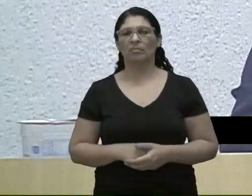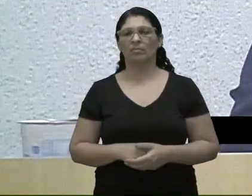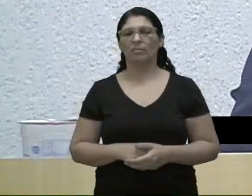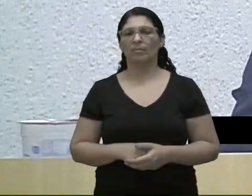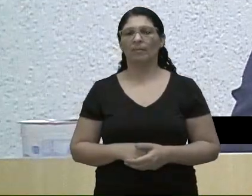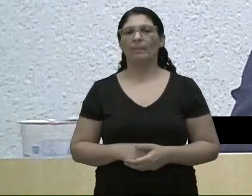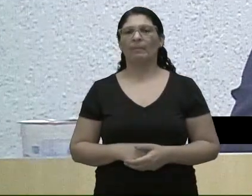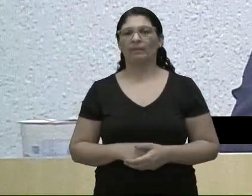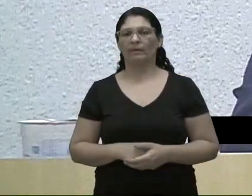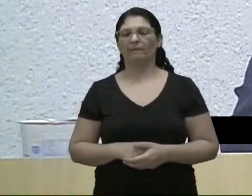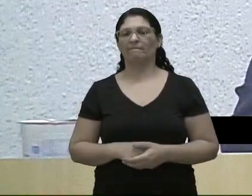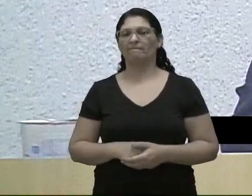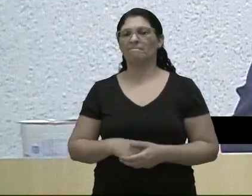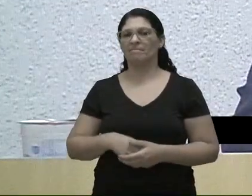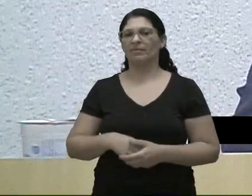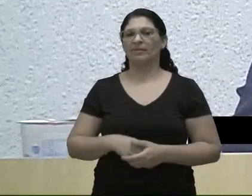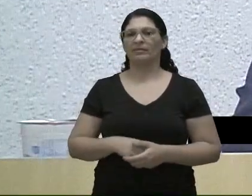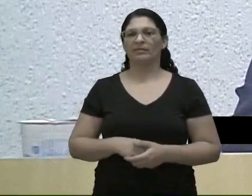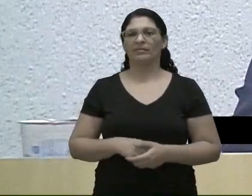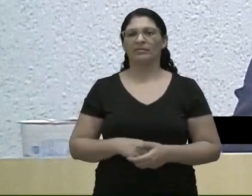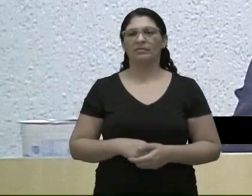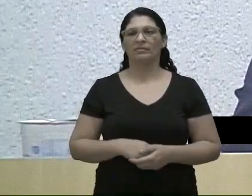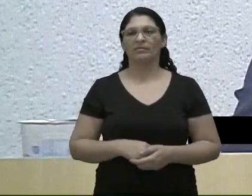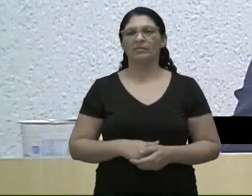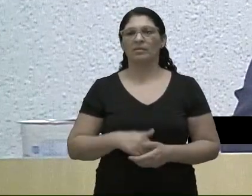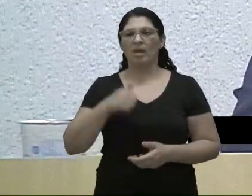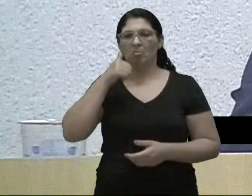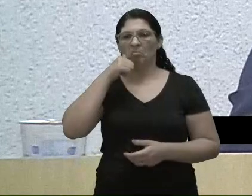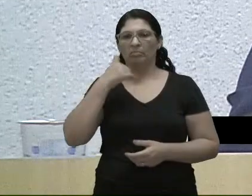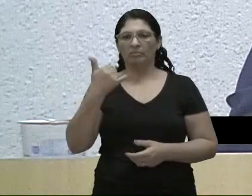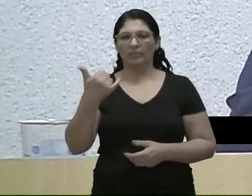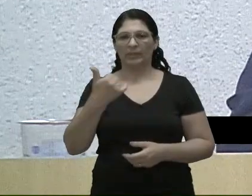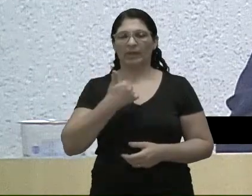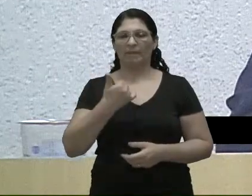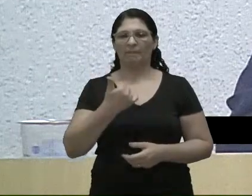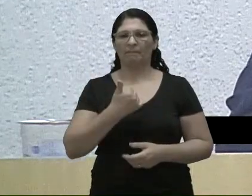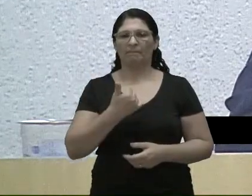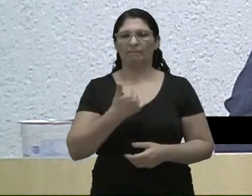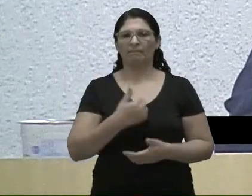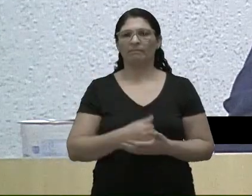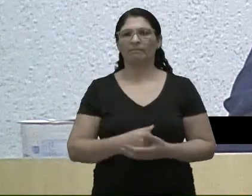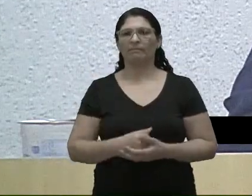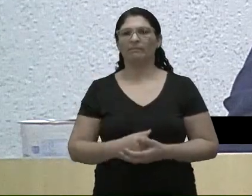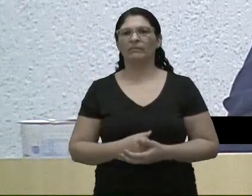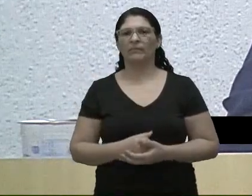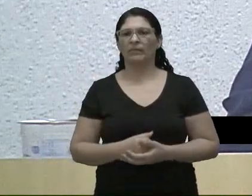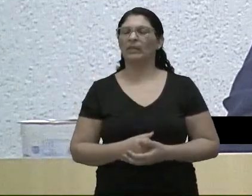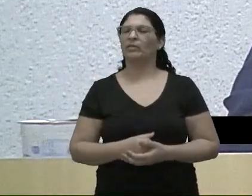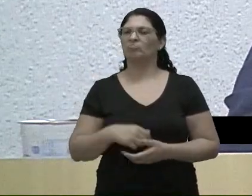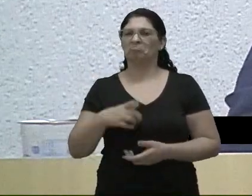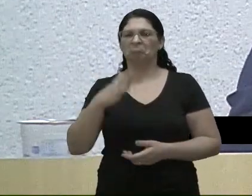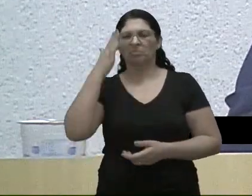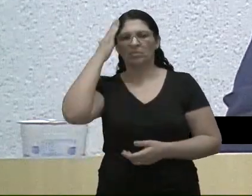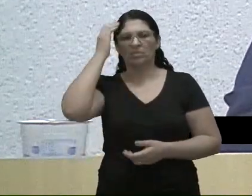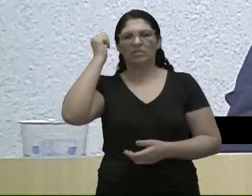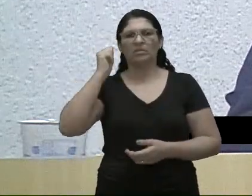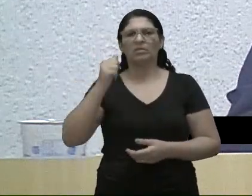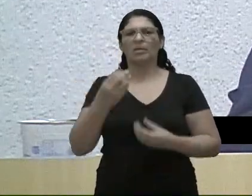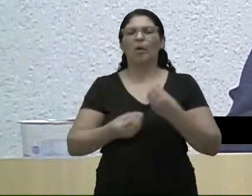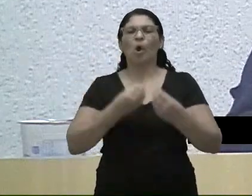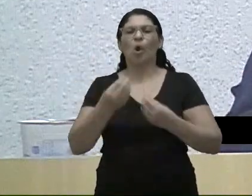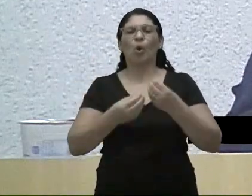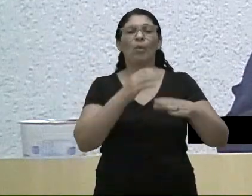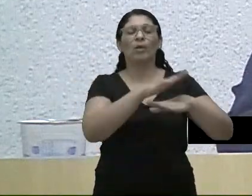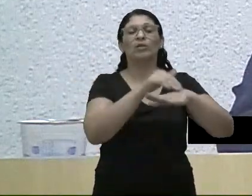A senhora compõe um time. Quais são os critérios, por exemplo, que eles utilizaram, a senhora tem o conhecimento, para chamar esses entes